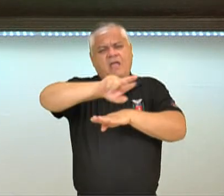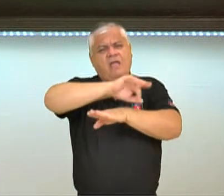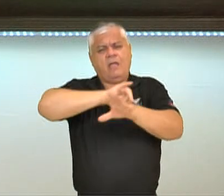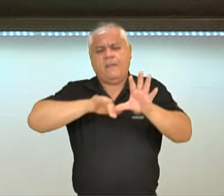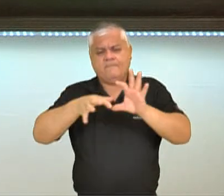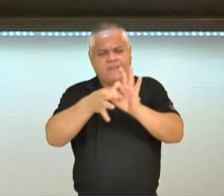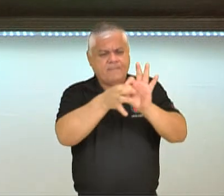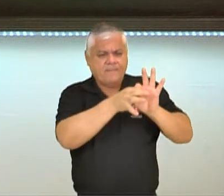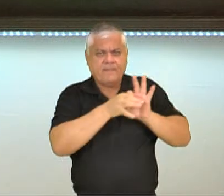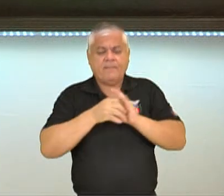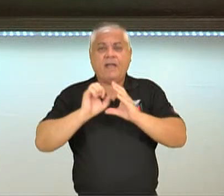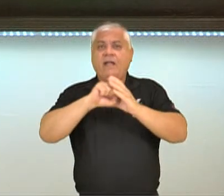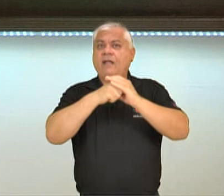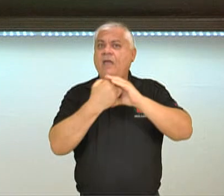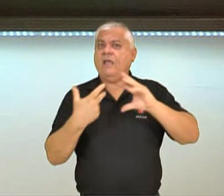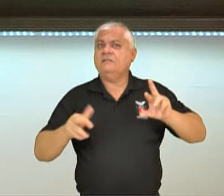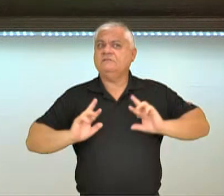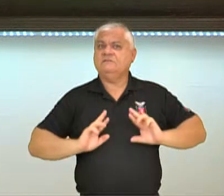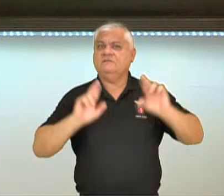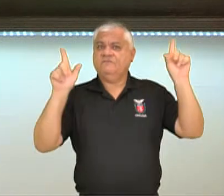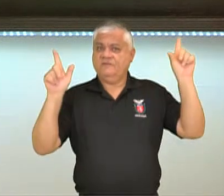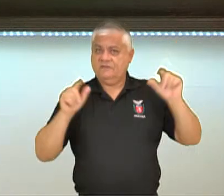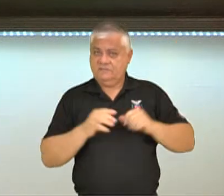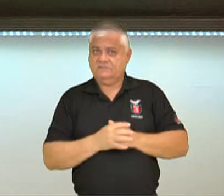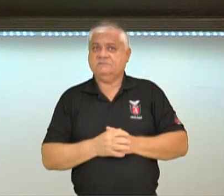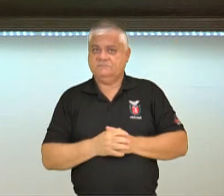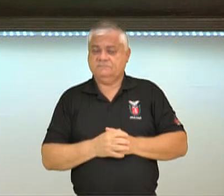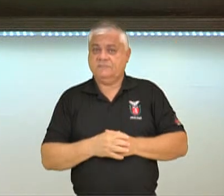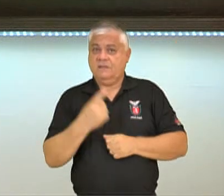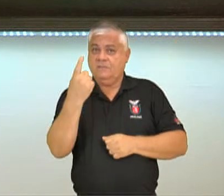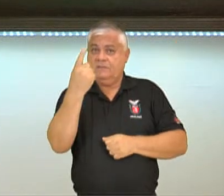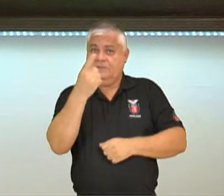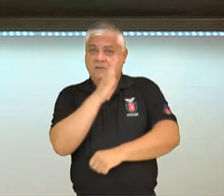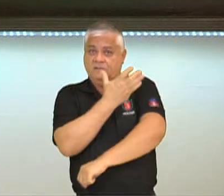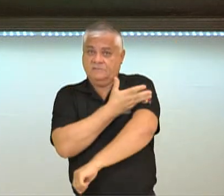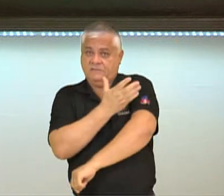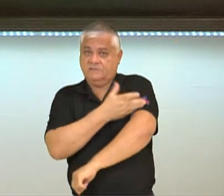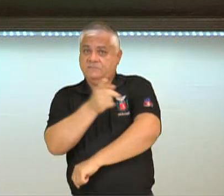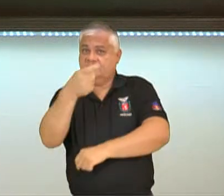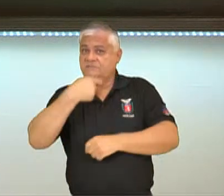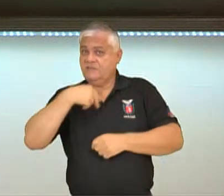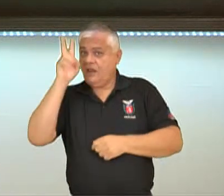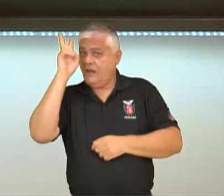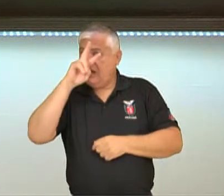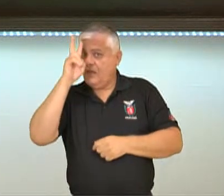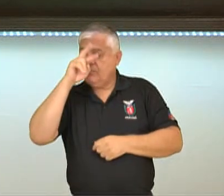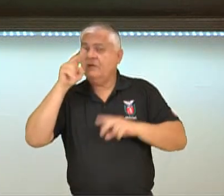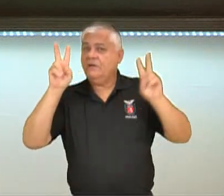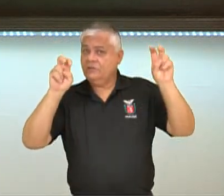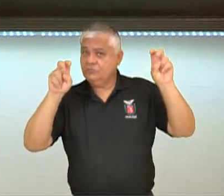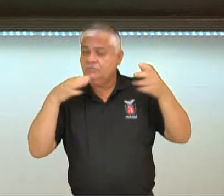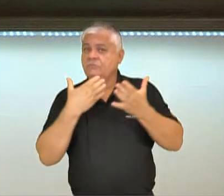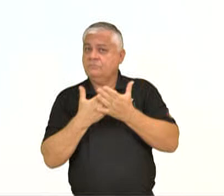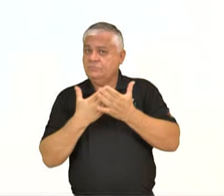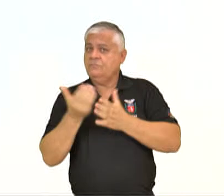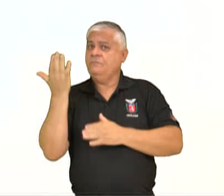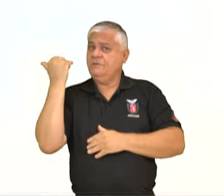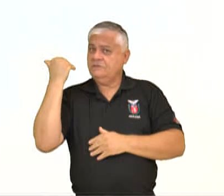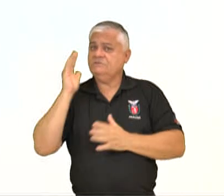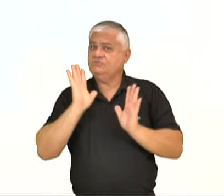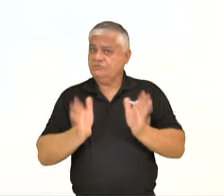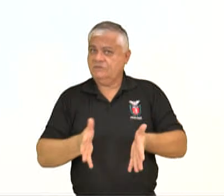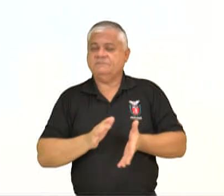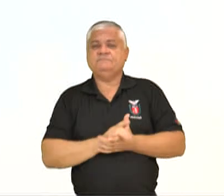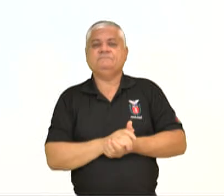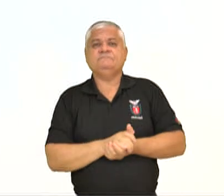resultando também em características diferentes. Primeiro exercício de hoje, para ver se você lembra bem desse assunto que a gente já comentou na aula passada.